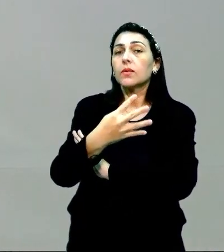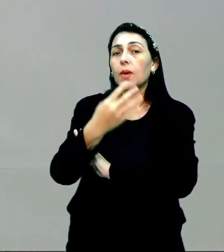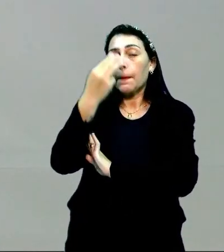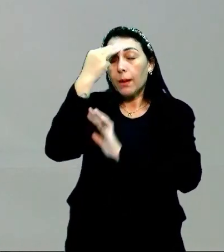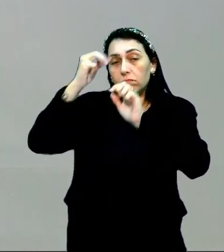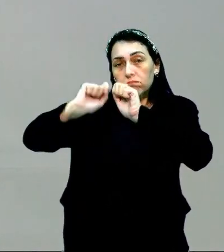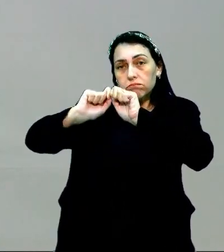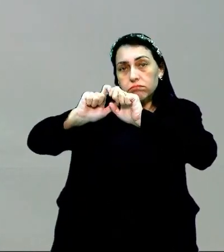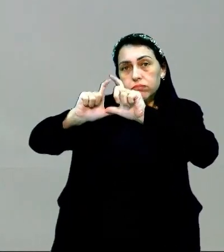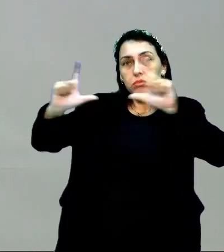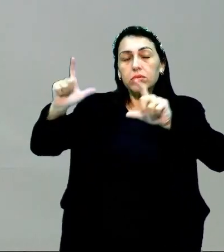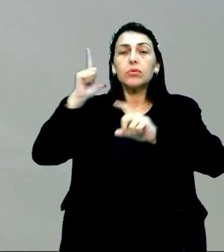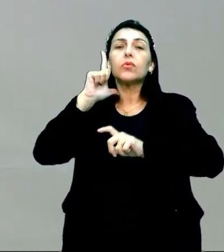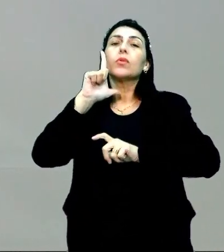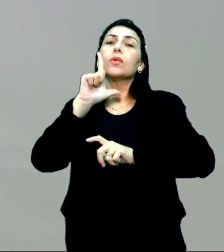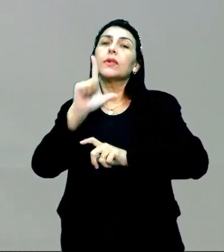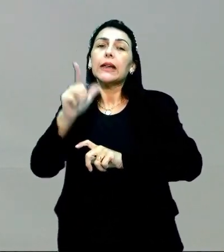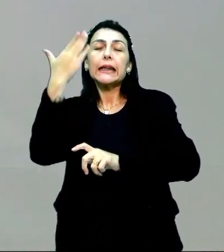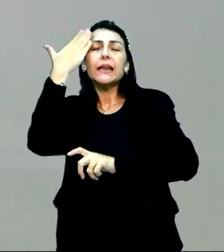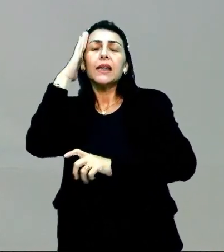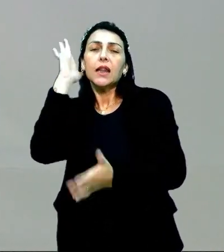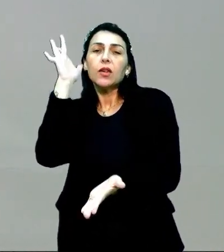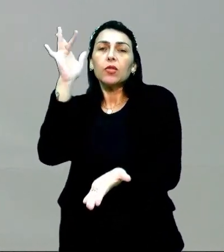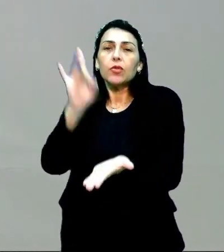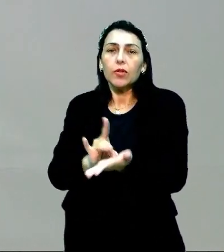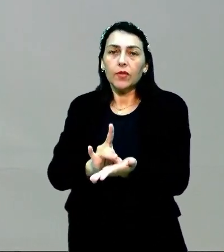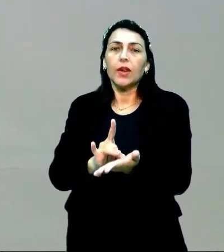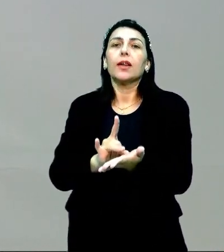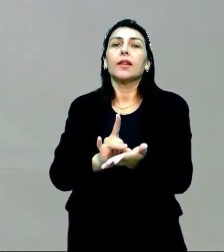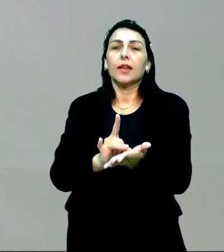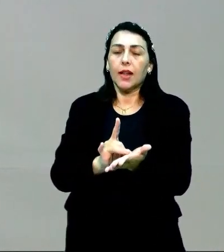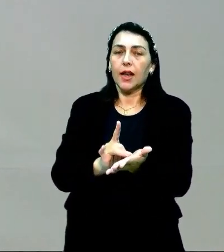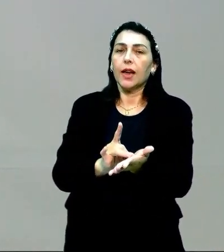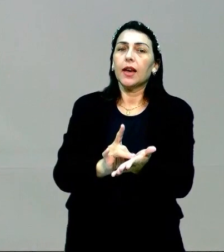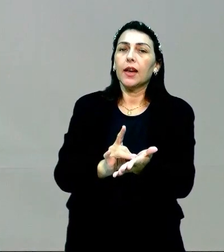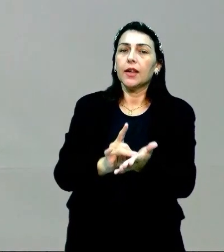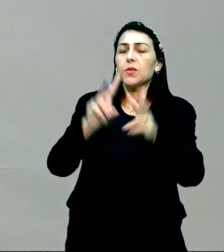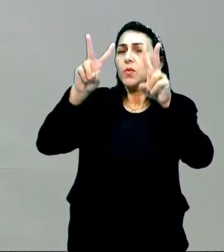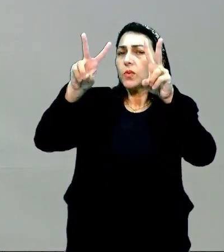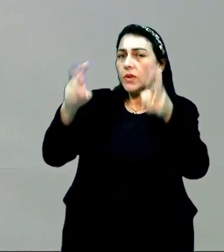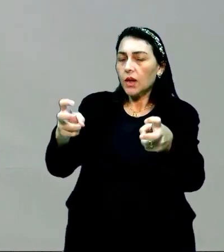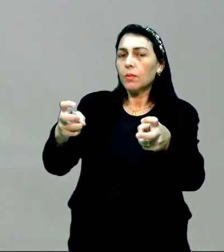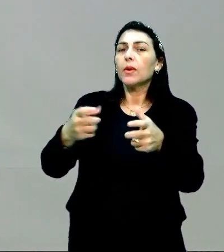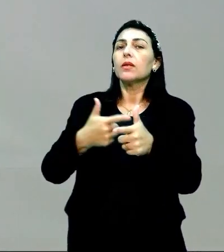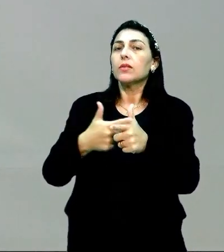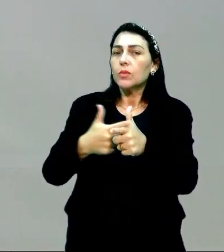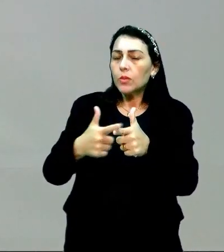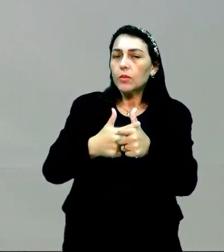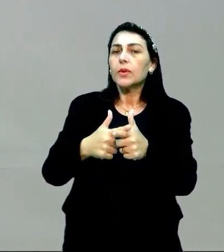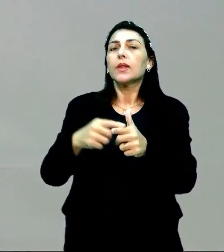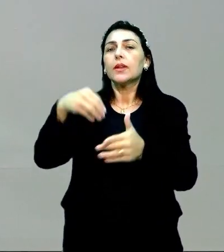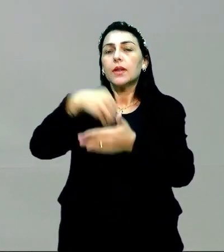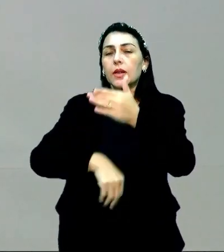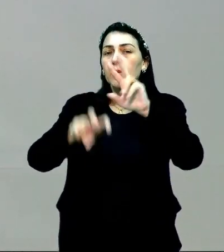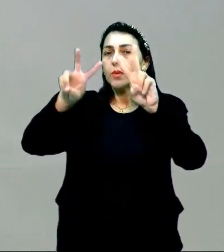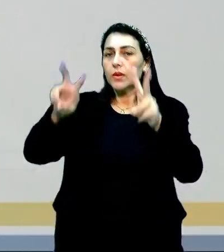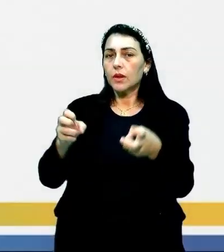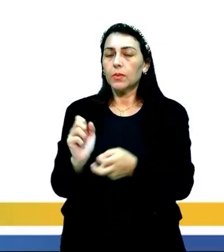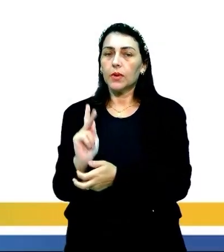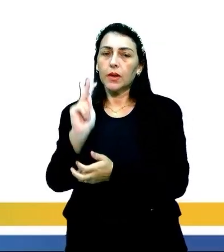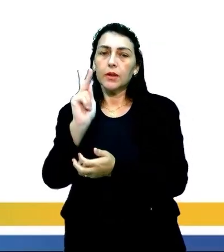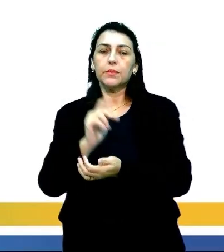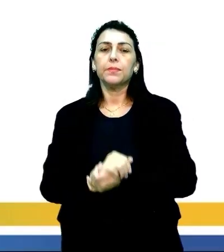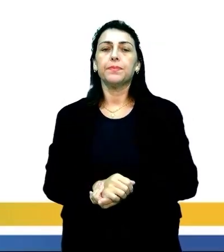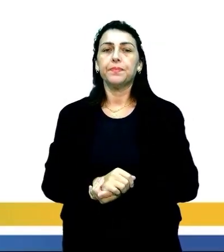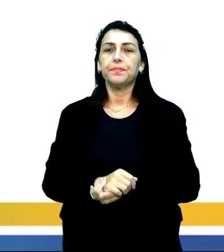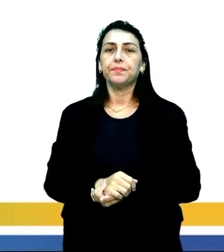sua mente amplia e você consegue realmente entender a problemática que foi trabalhada lá no tema, tá ok?